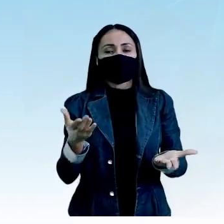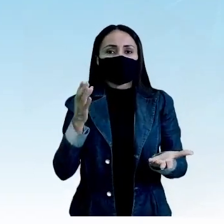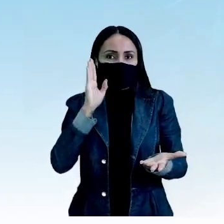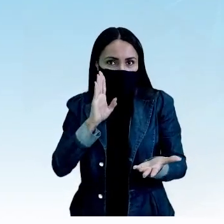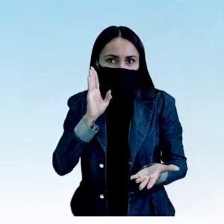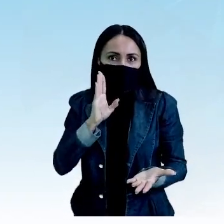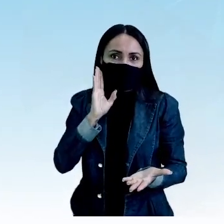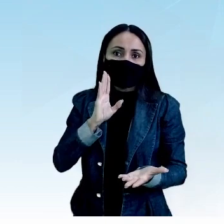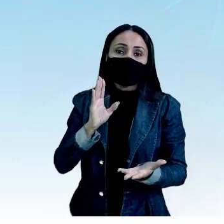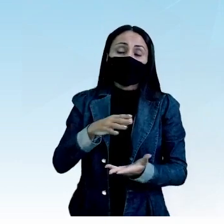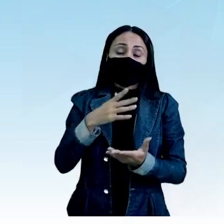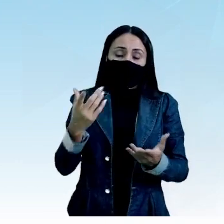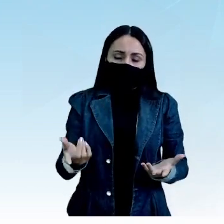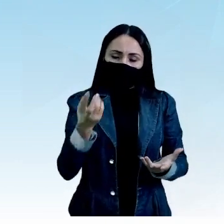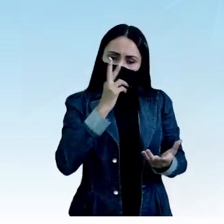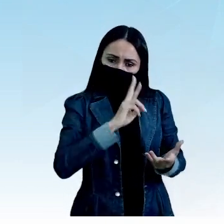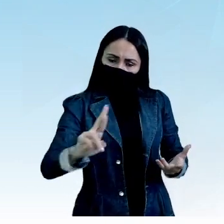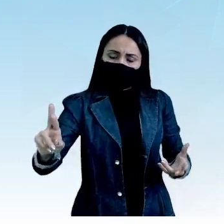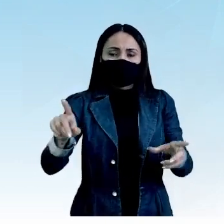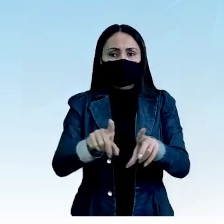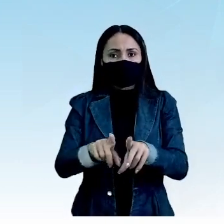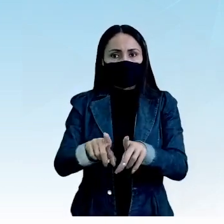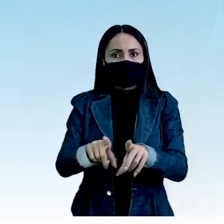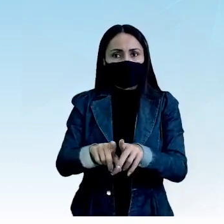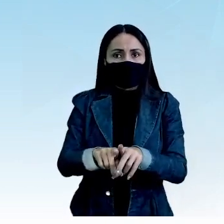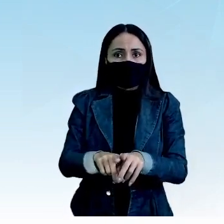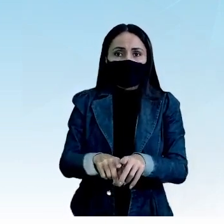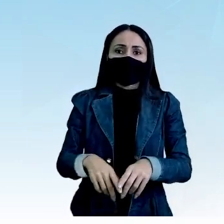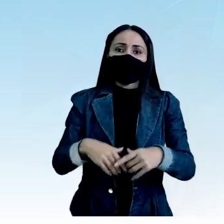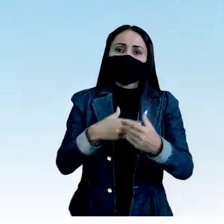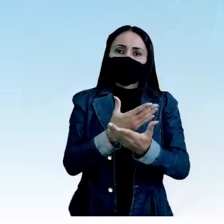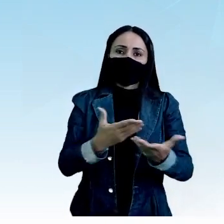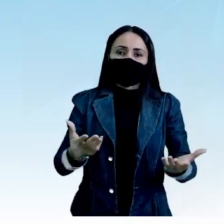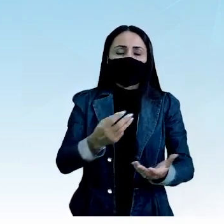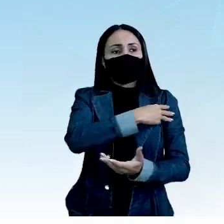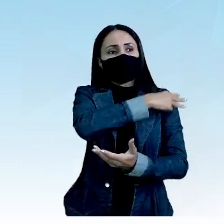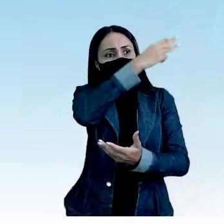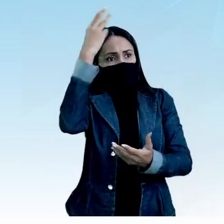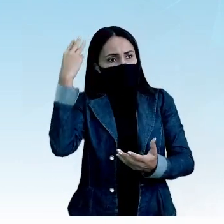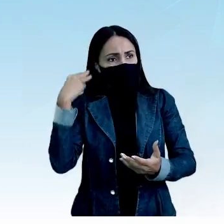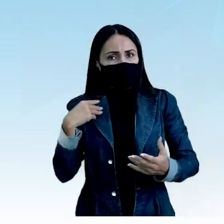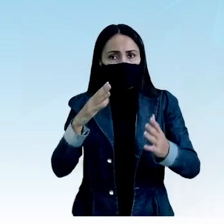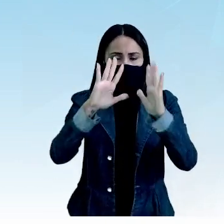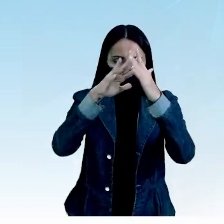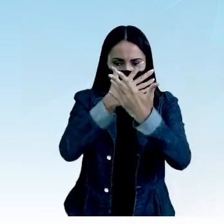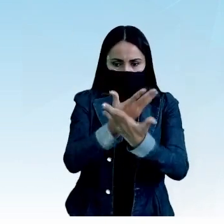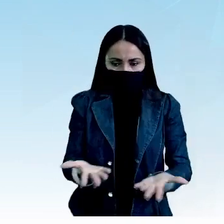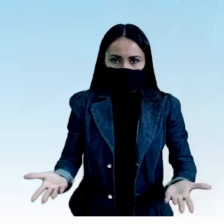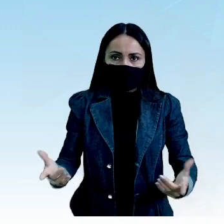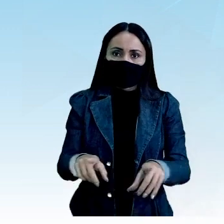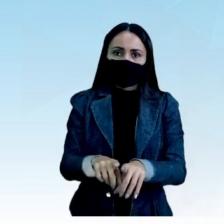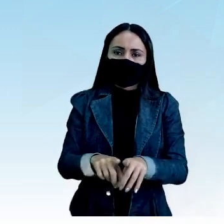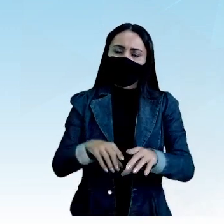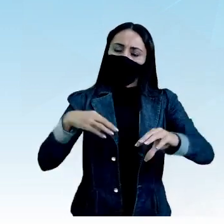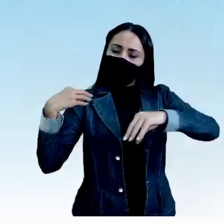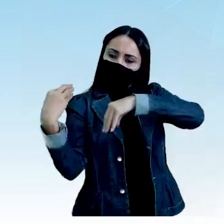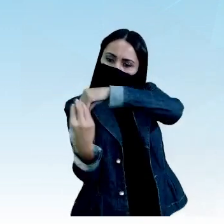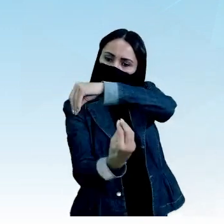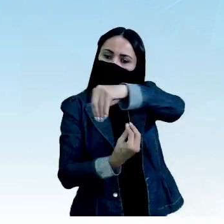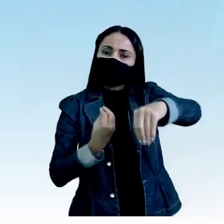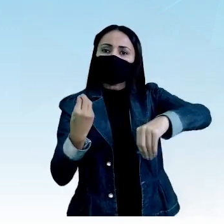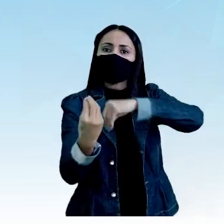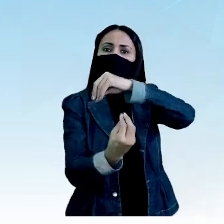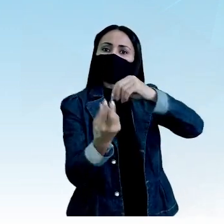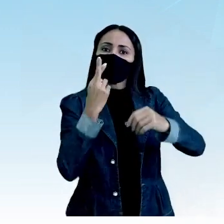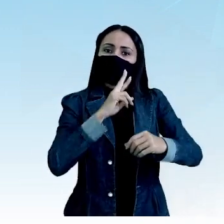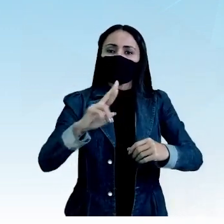um sincretismo religioso, também tem Nossa Senhora dos Navegantes, Nossa Senhora da Soledade. Então há esse misticismo também muito forte.